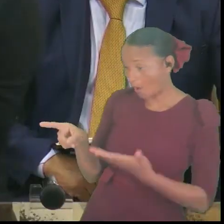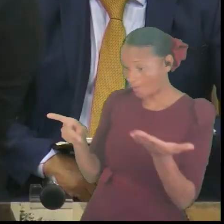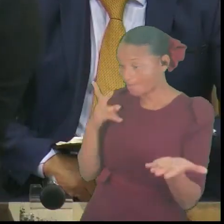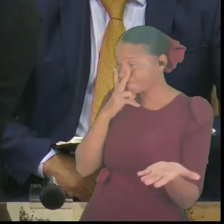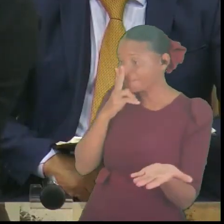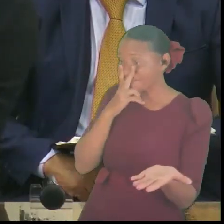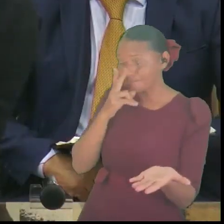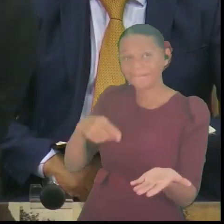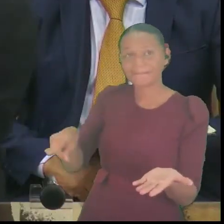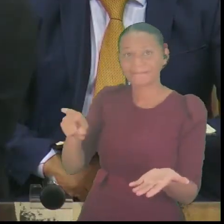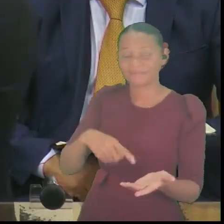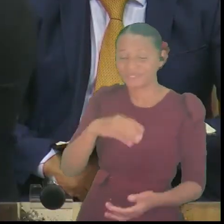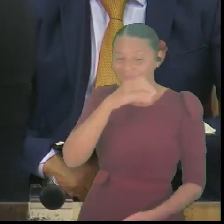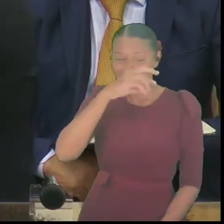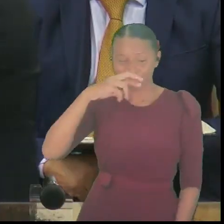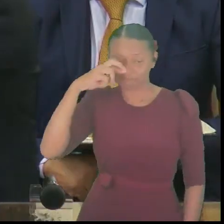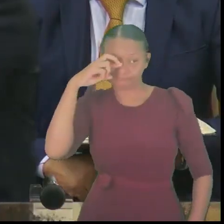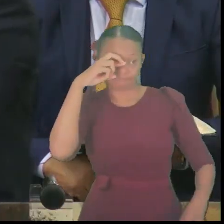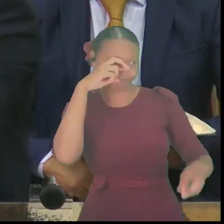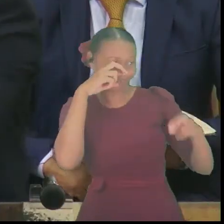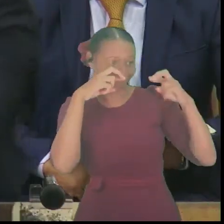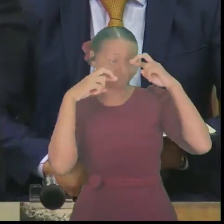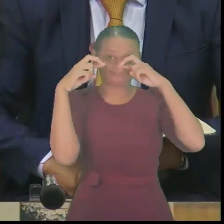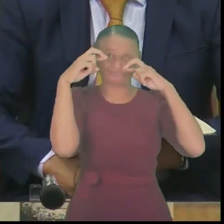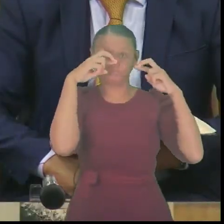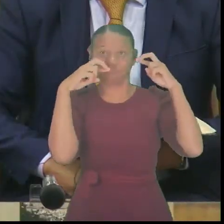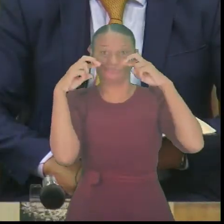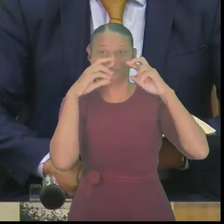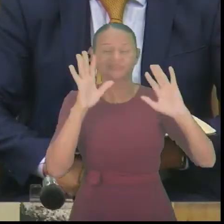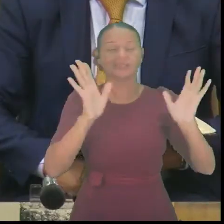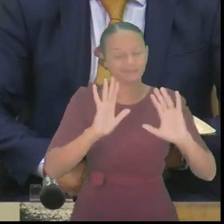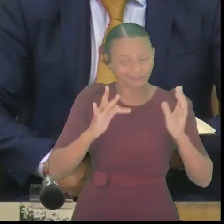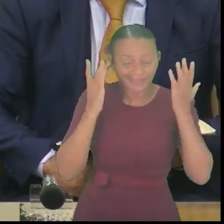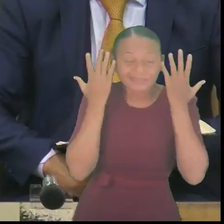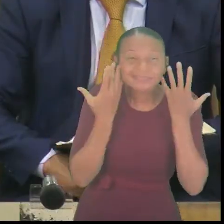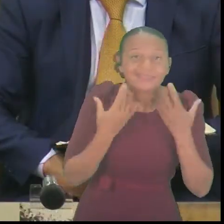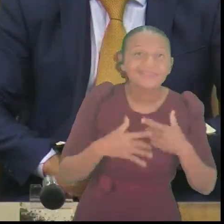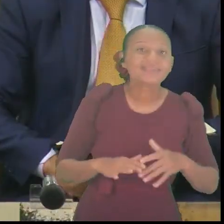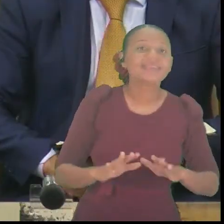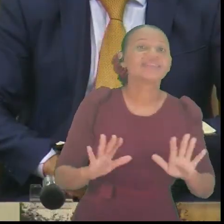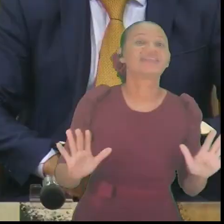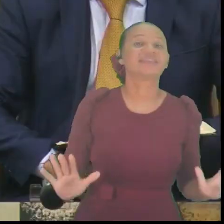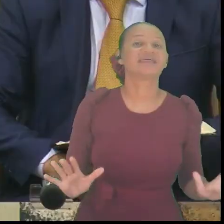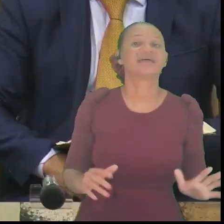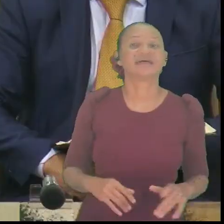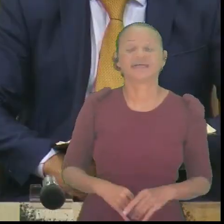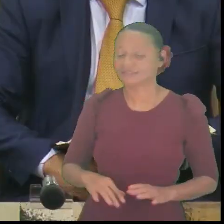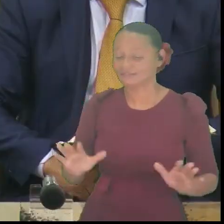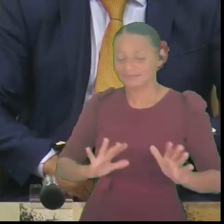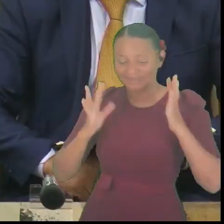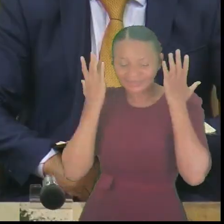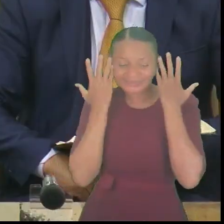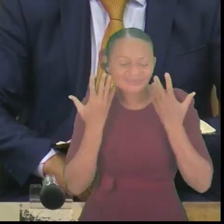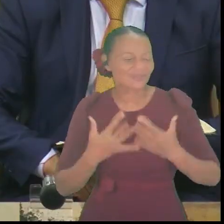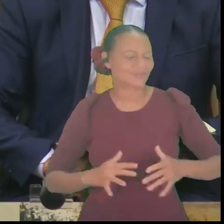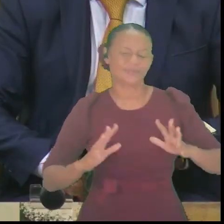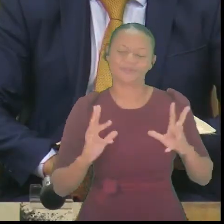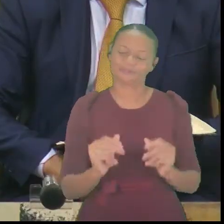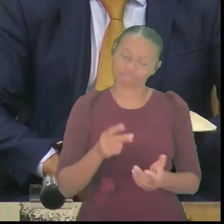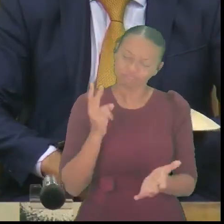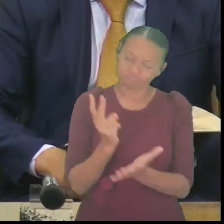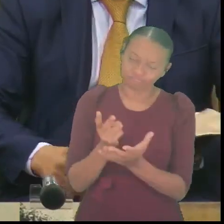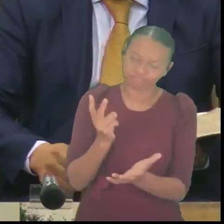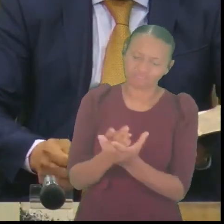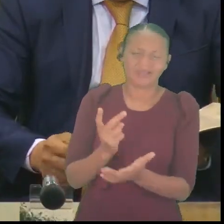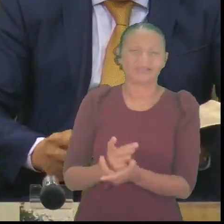parecendo um 007, tudo disfarçado. Irmão, a gente é natural, mas ao mesmo tempo a gente não naturaliza. Nós continuamos